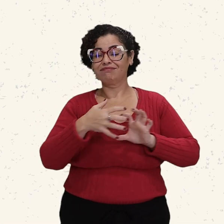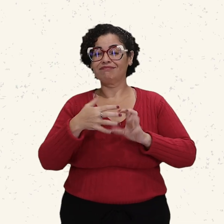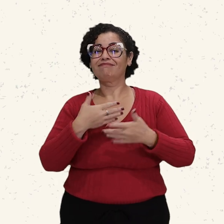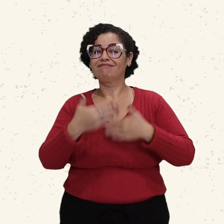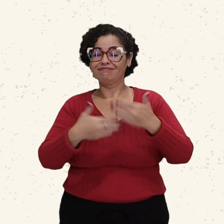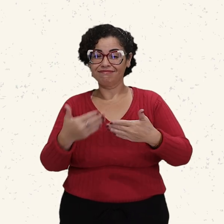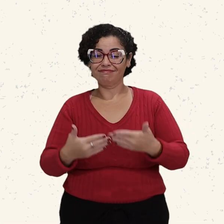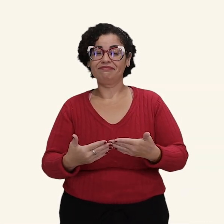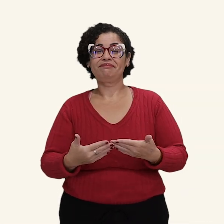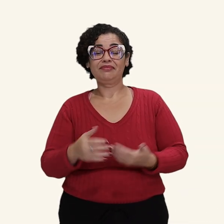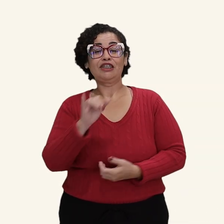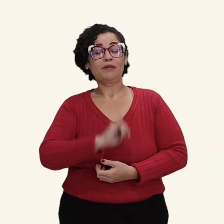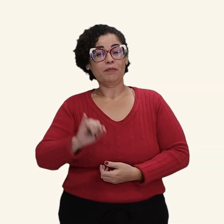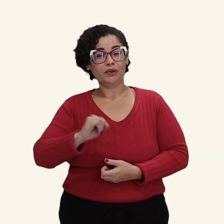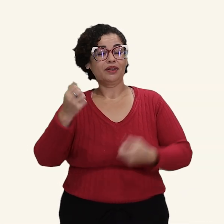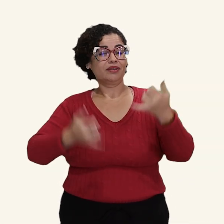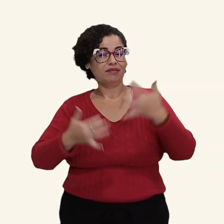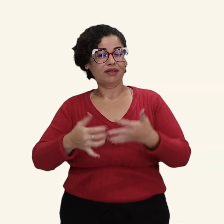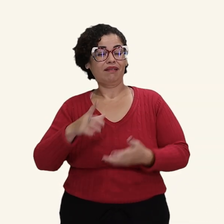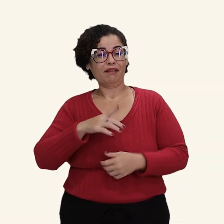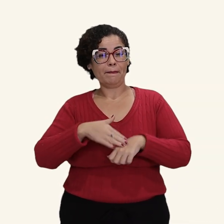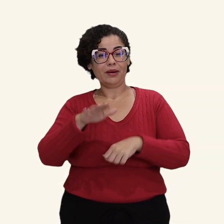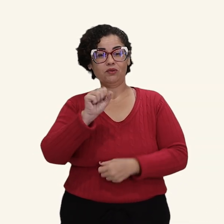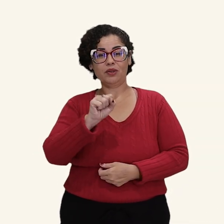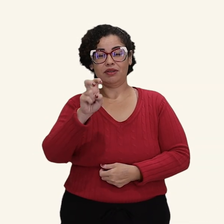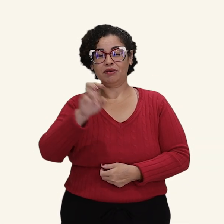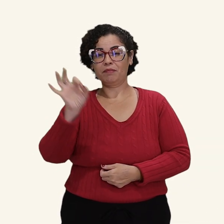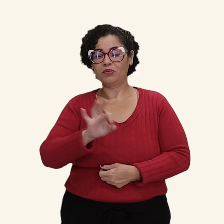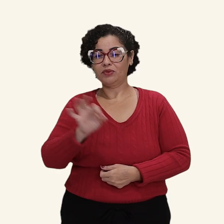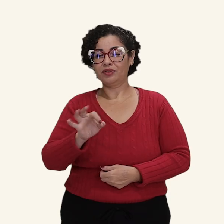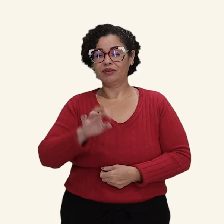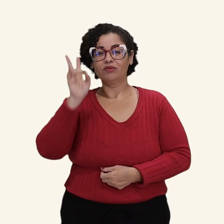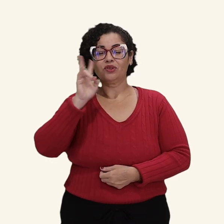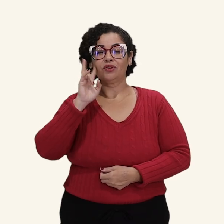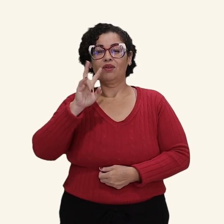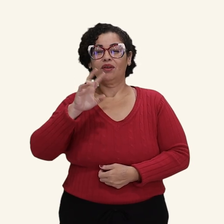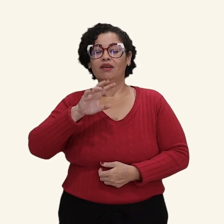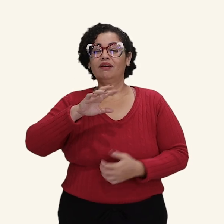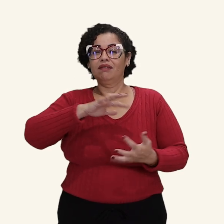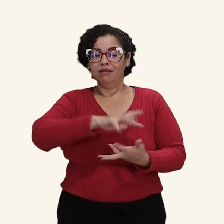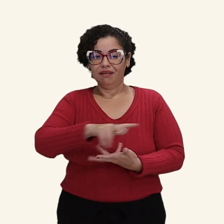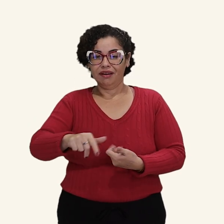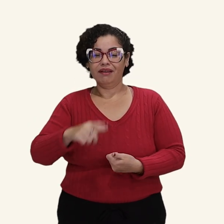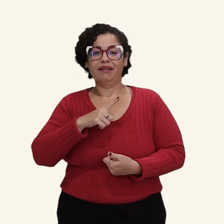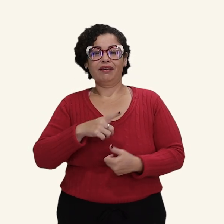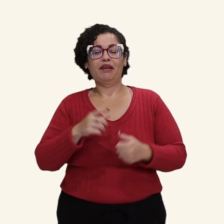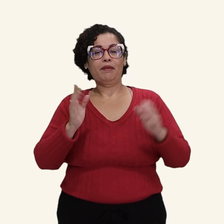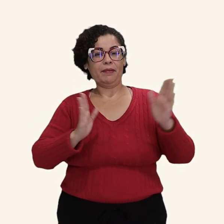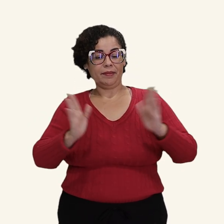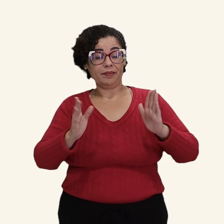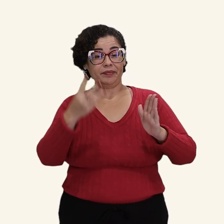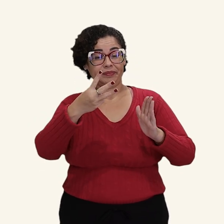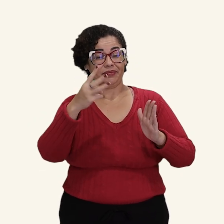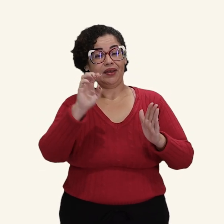É importante dizer que mais de 85% da história da Terra ocorre nesses 3 primeiros éons,